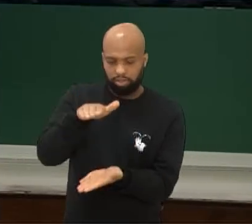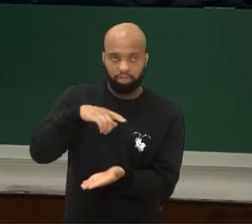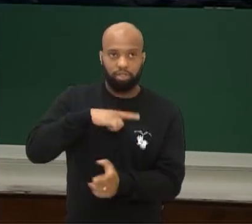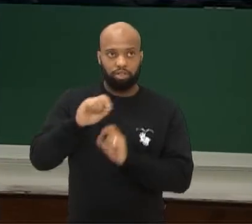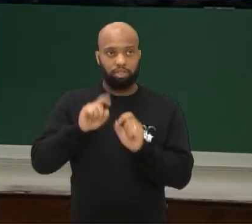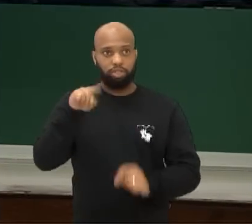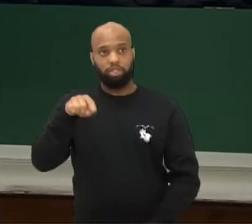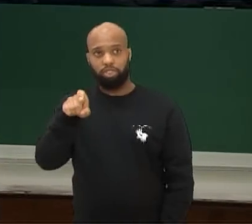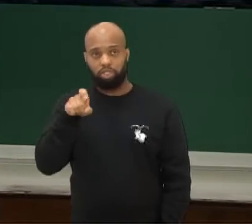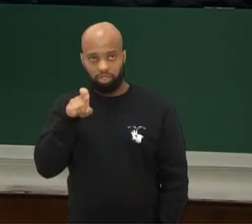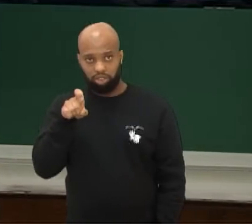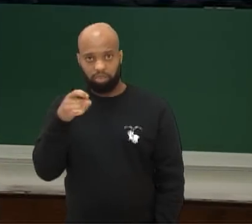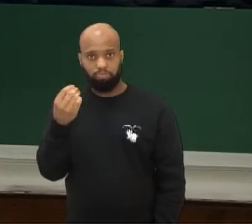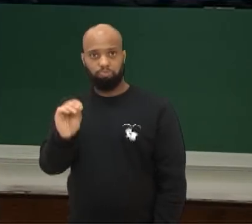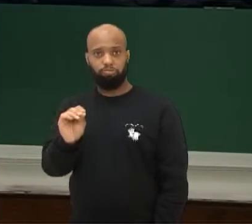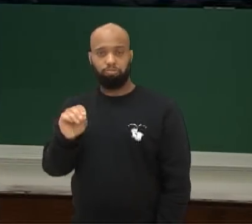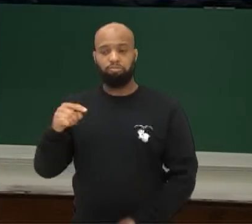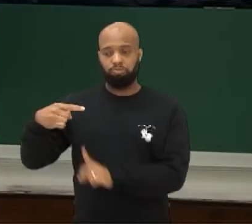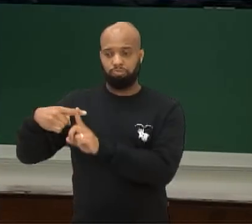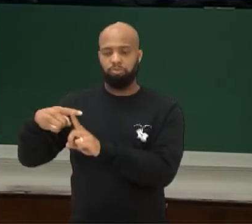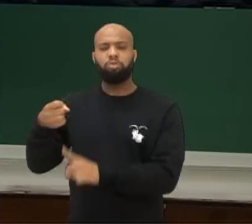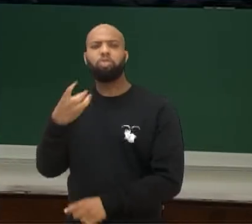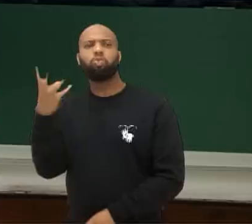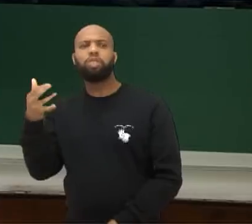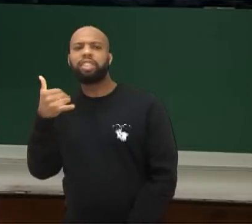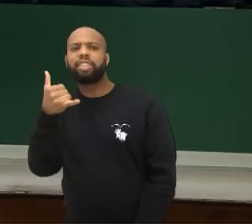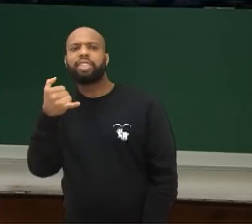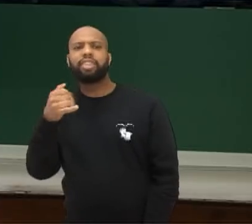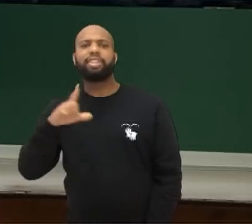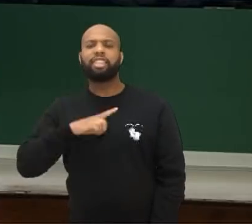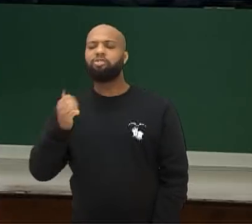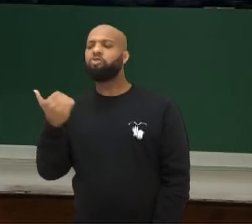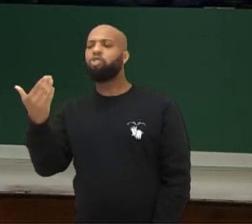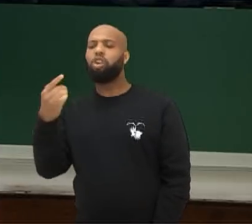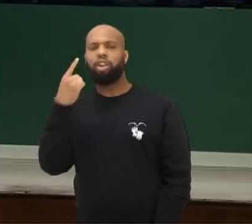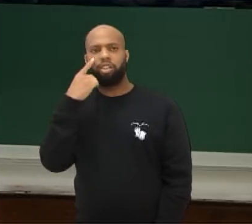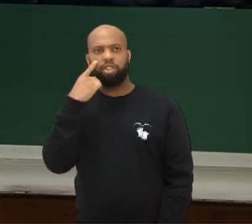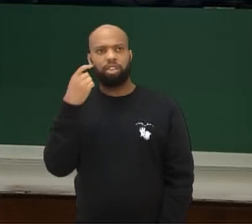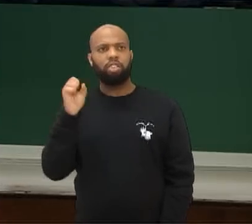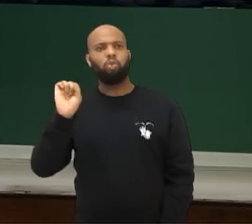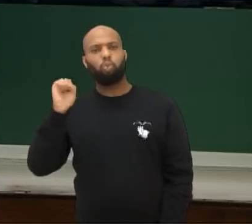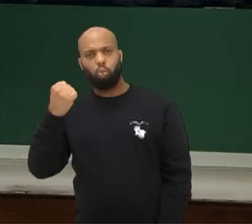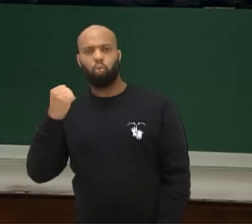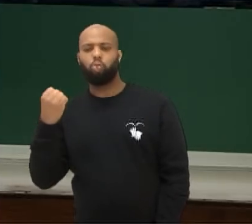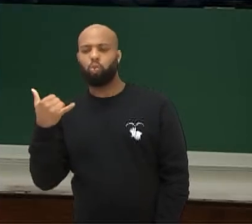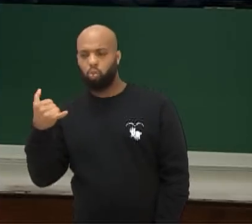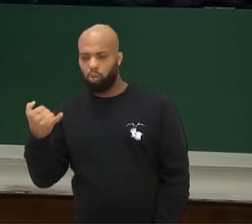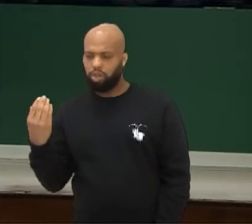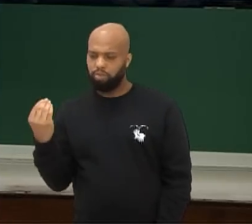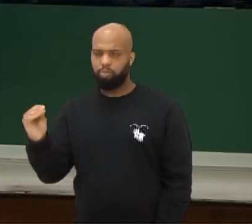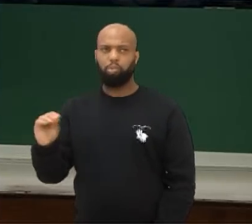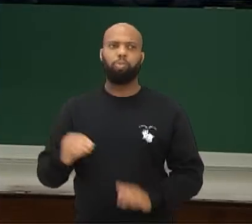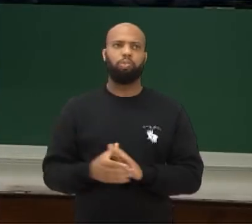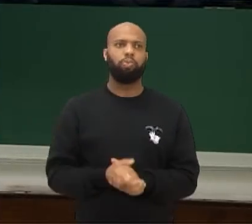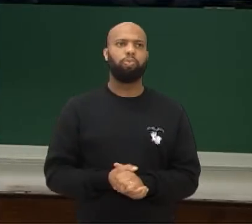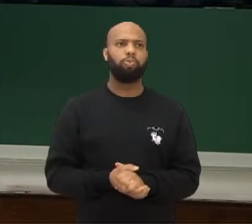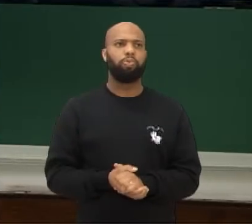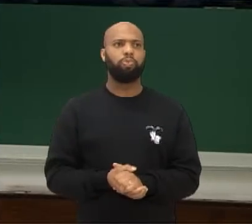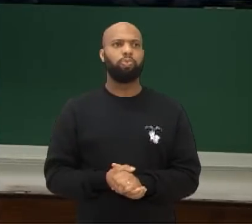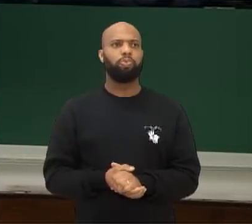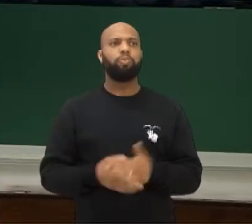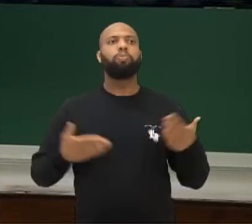de x, mais quantas canetas nós temos aqui? Mais 8 canetas, ok?